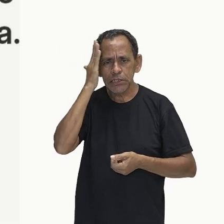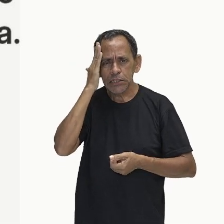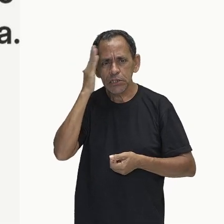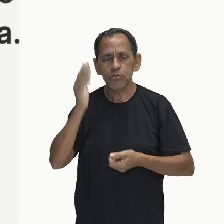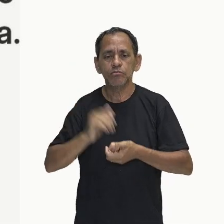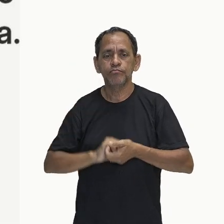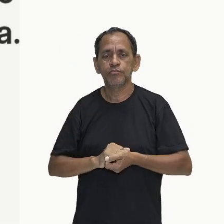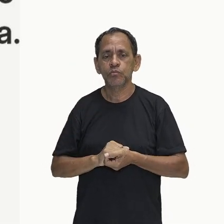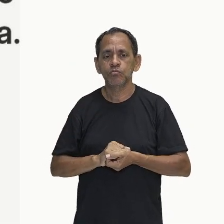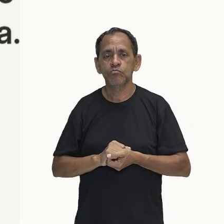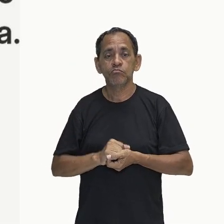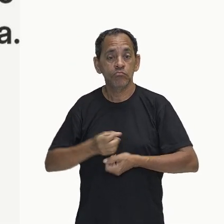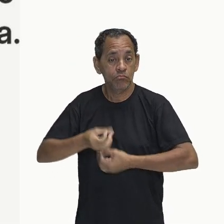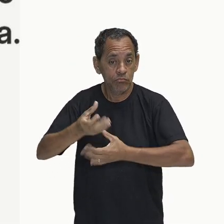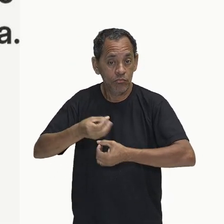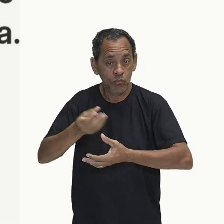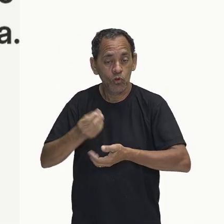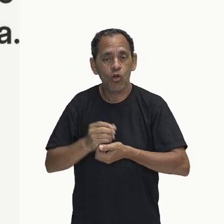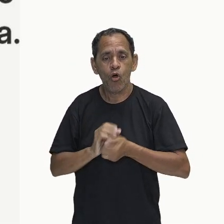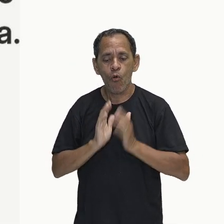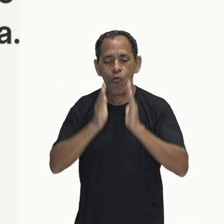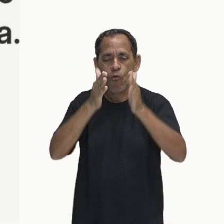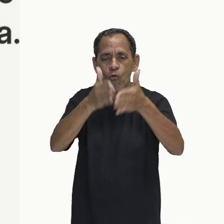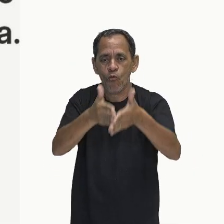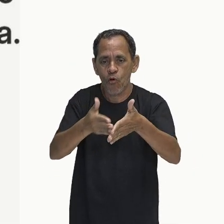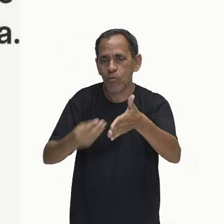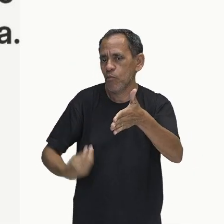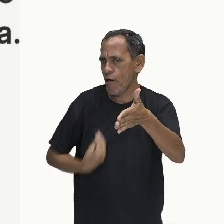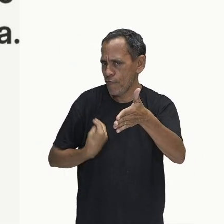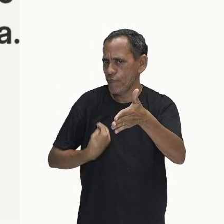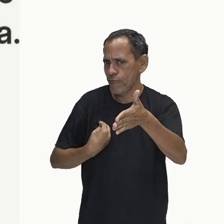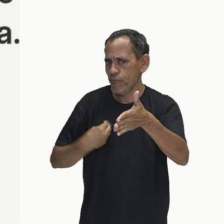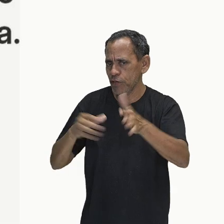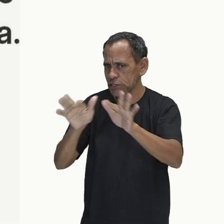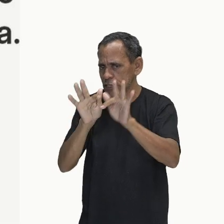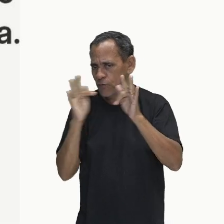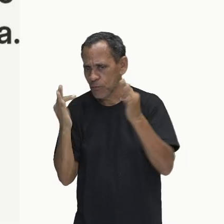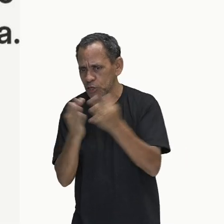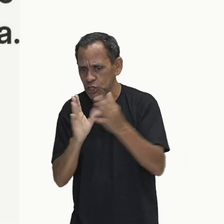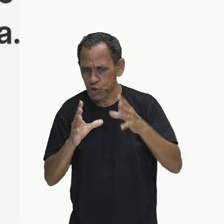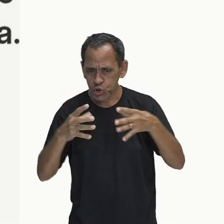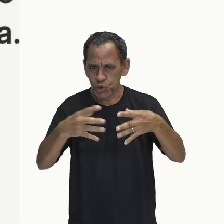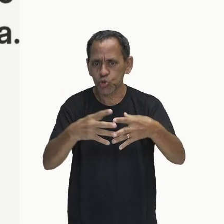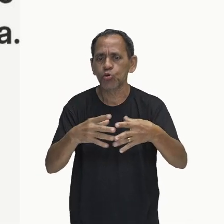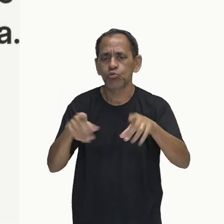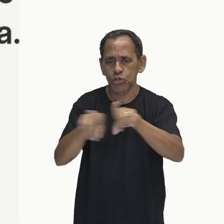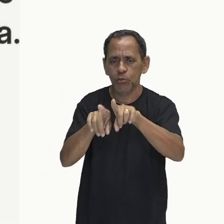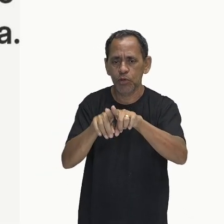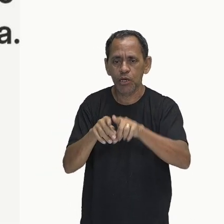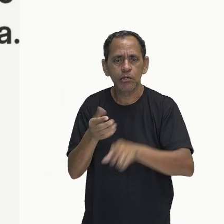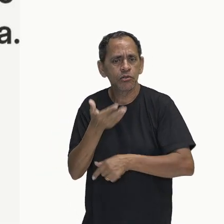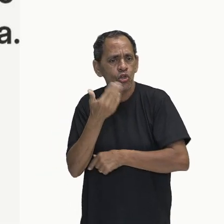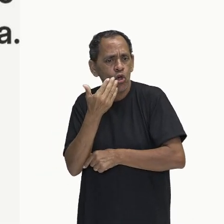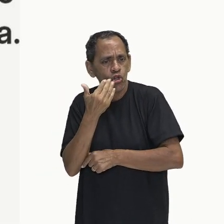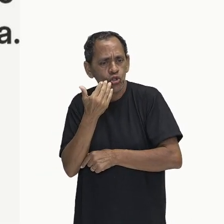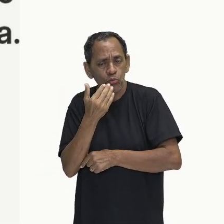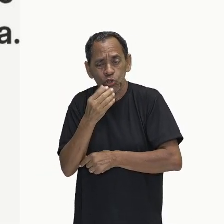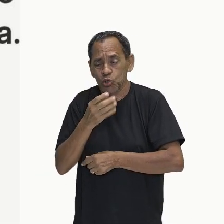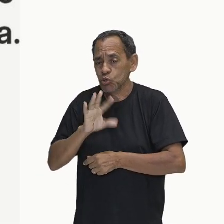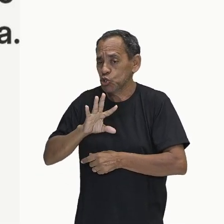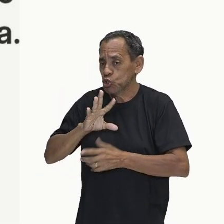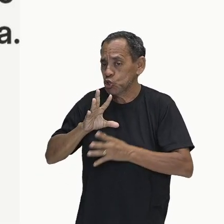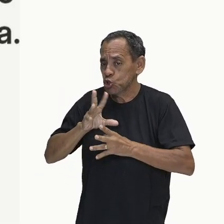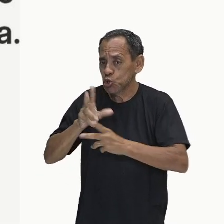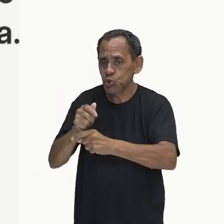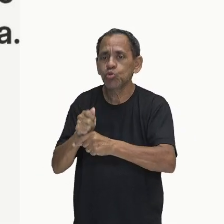A produção do oiko era voltada para a subsistência, ou seja, eles consumiam o que produziam.